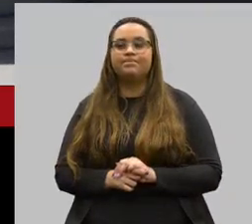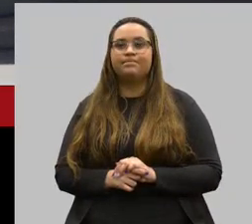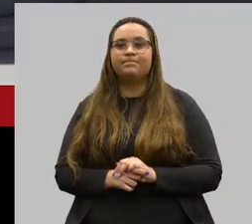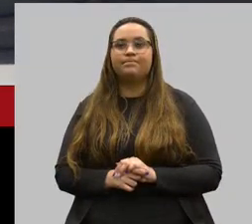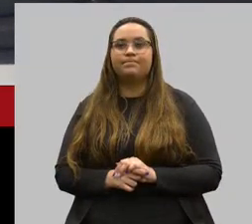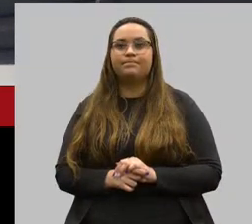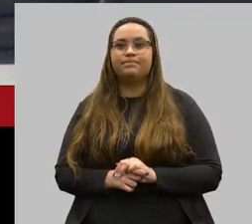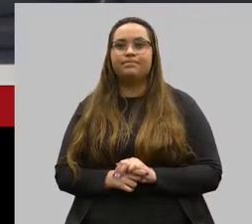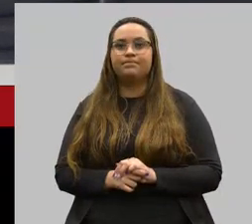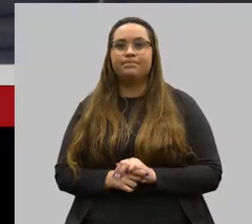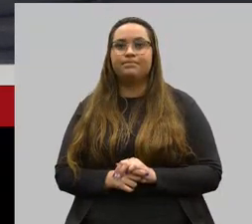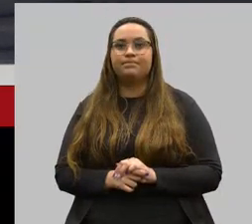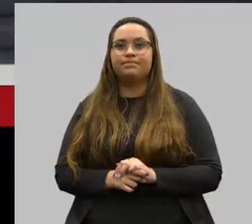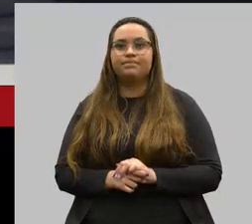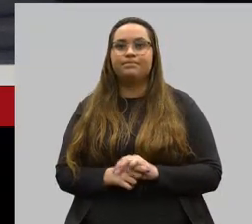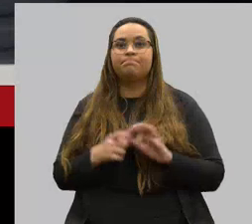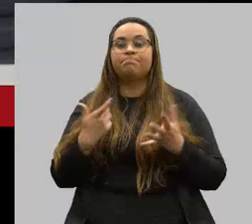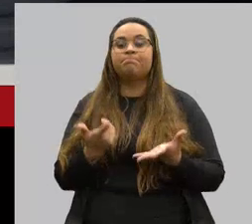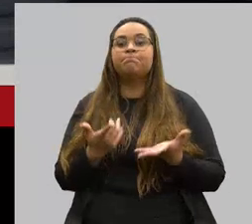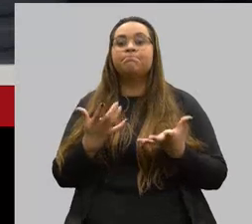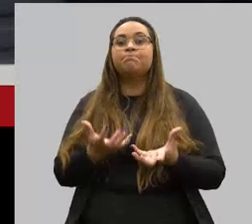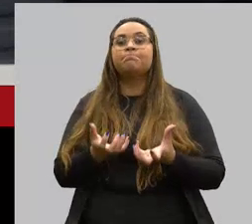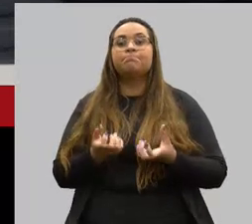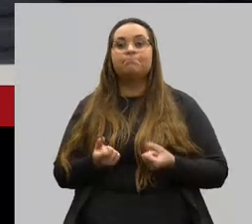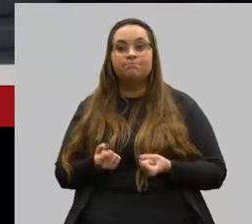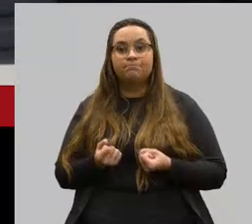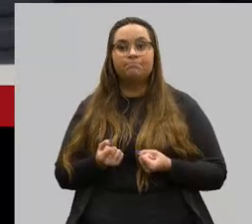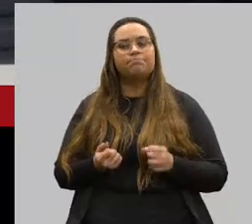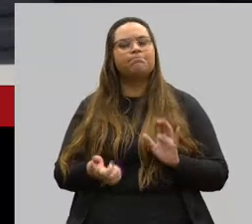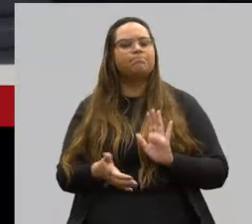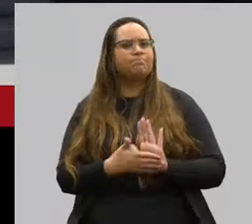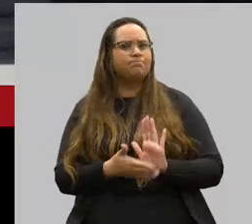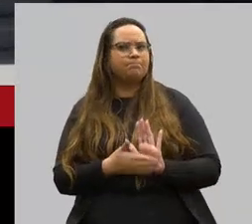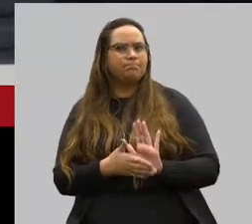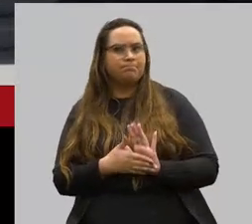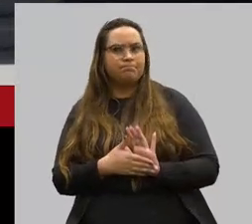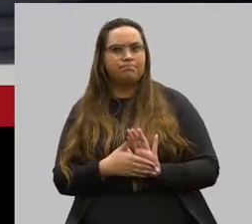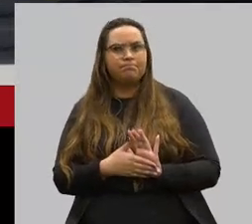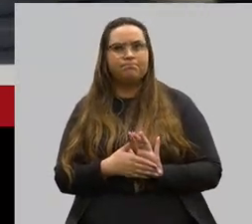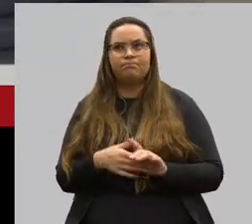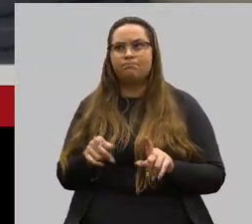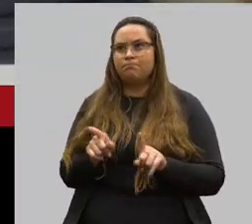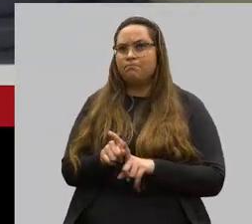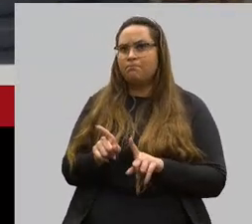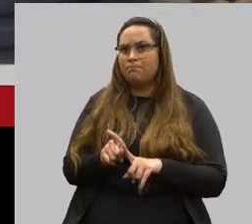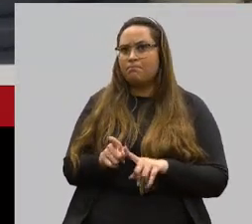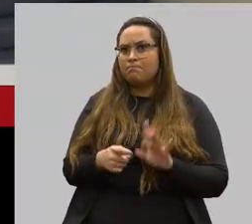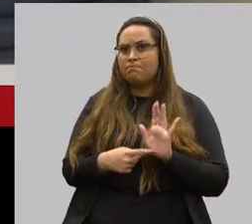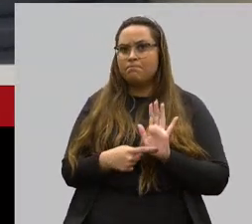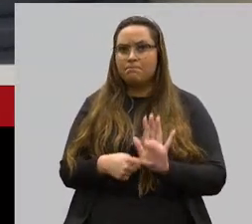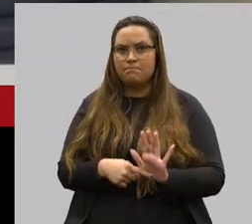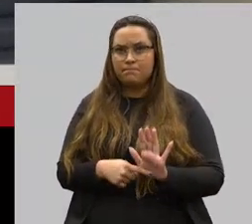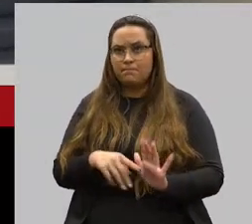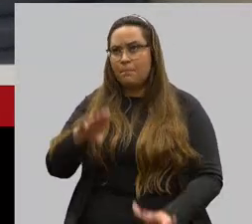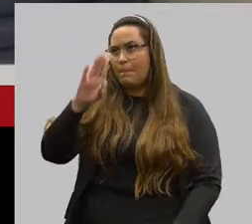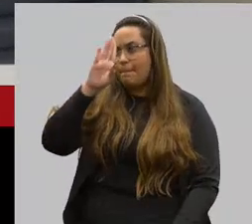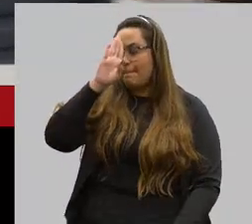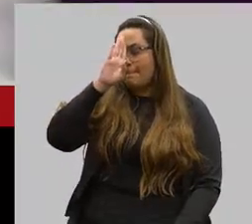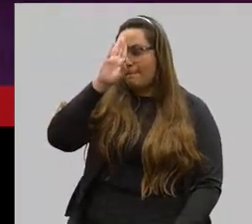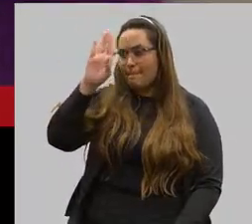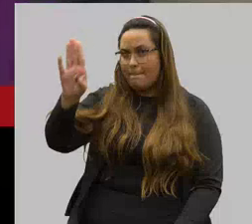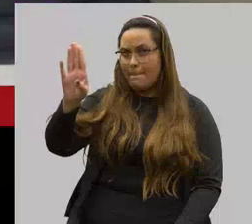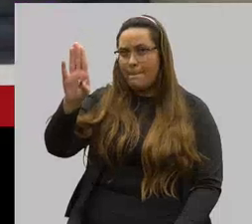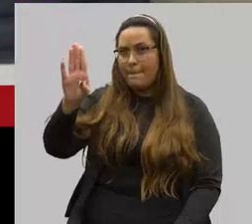tão logo né recebemos essas propostas eh verificamos que um dos pontos principais de consenso das